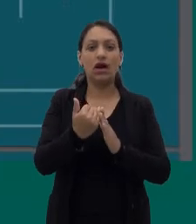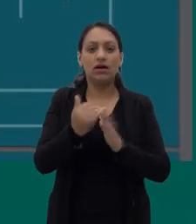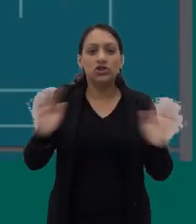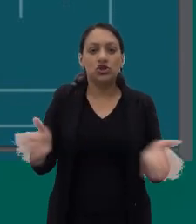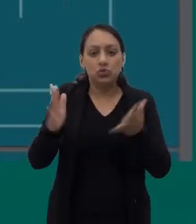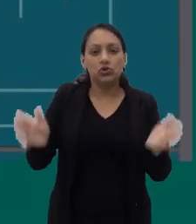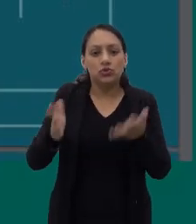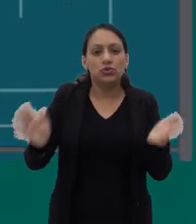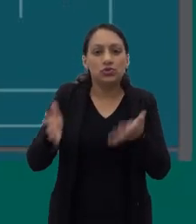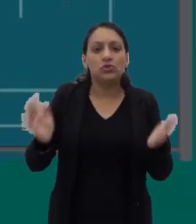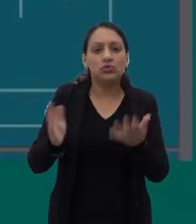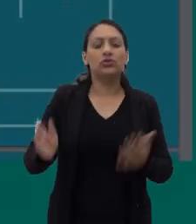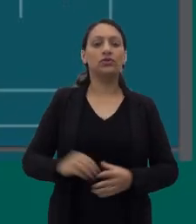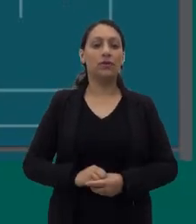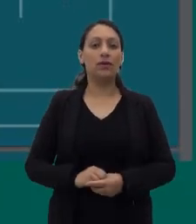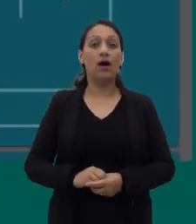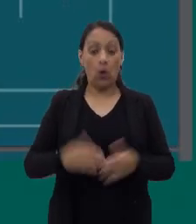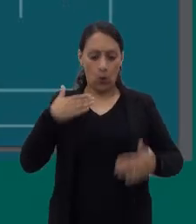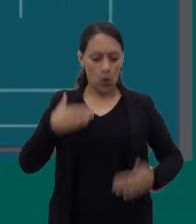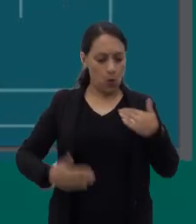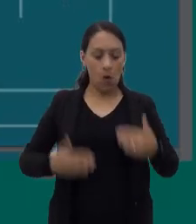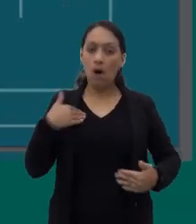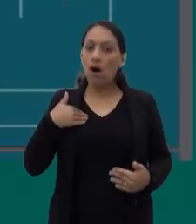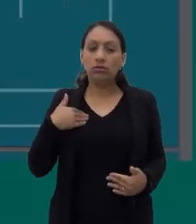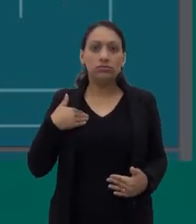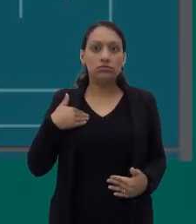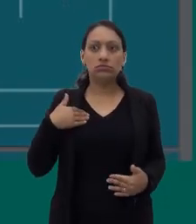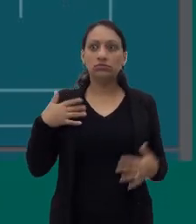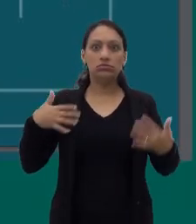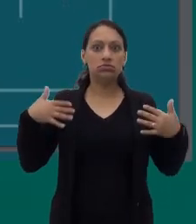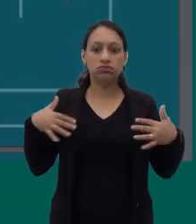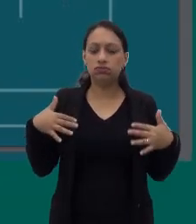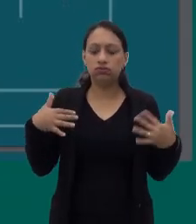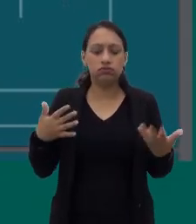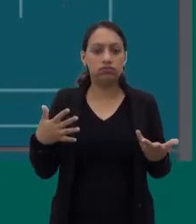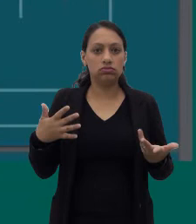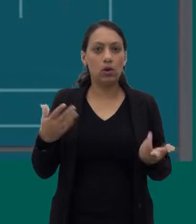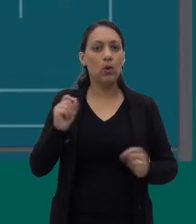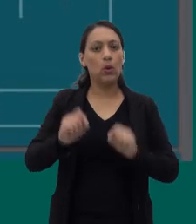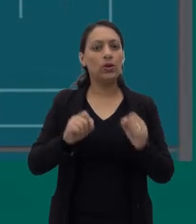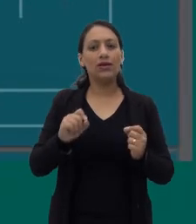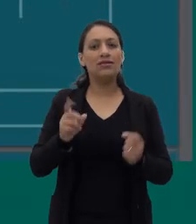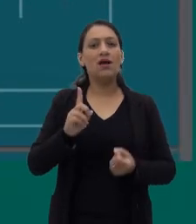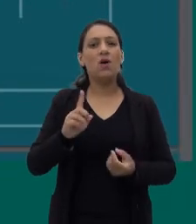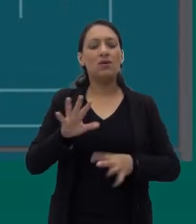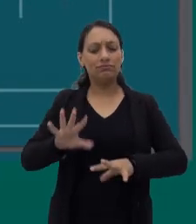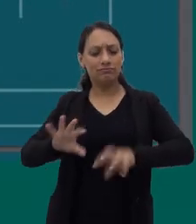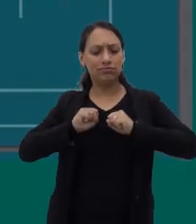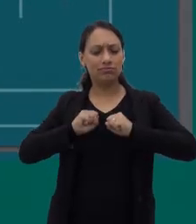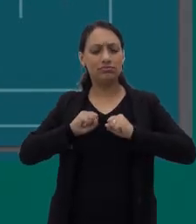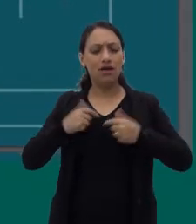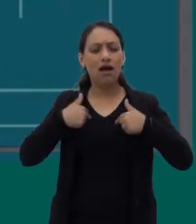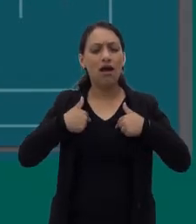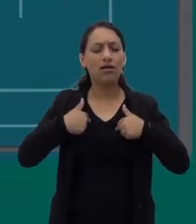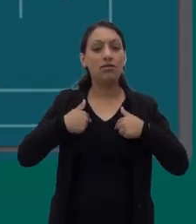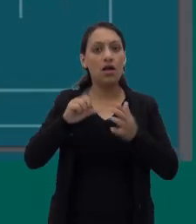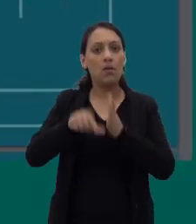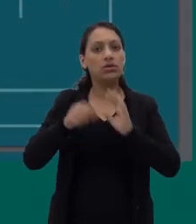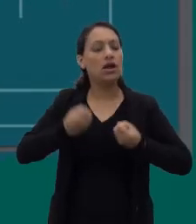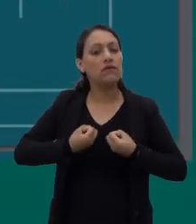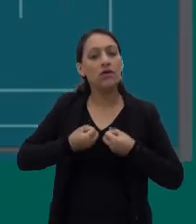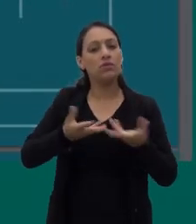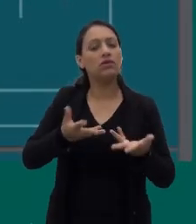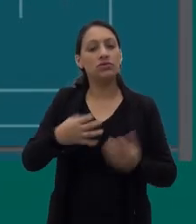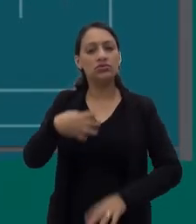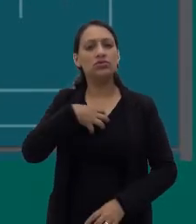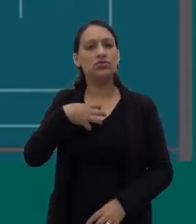estímulos, e que o corpo não dá conta, aquilo que não se inscreve no corpo, ele vai manifestar de alguma maneira, então vai vir essa